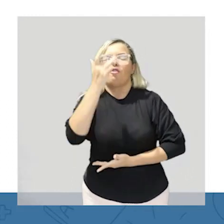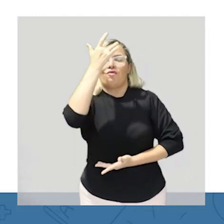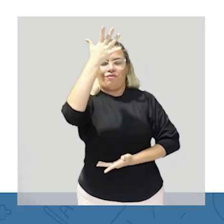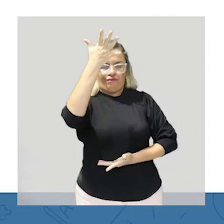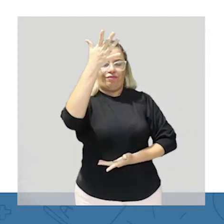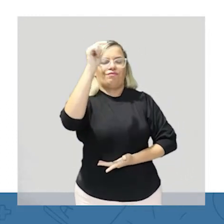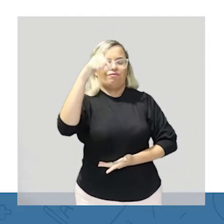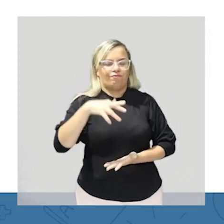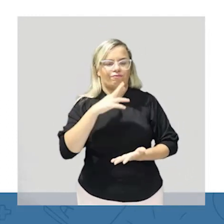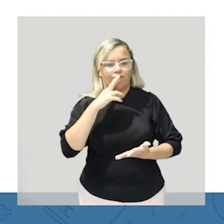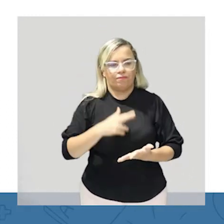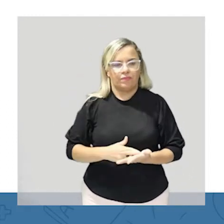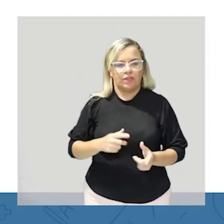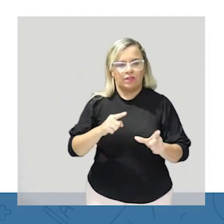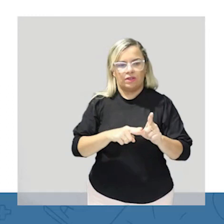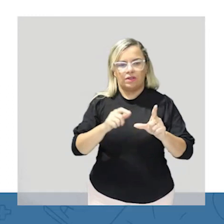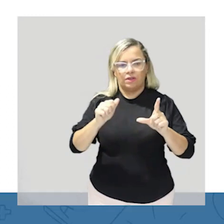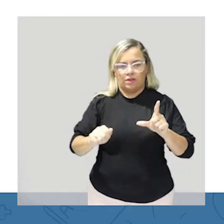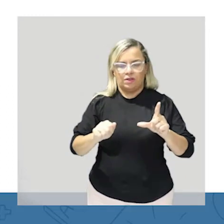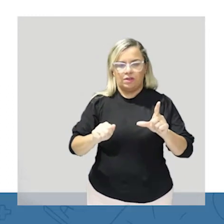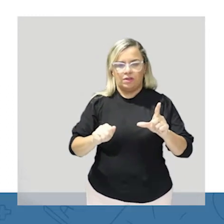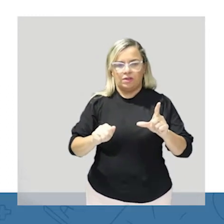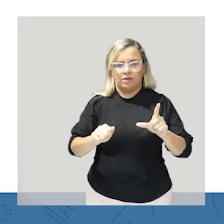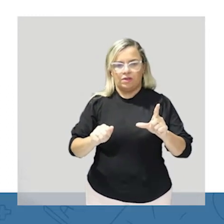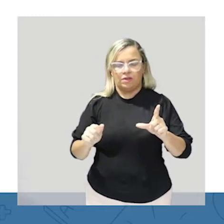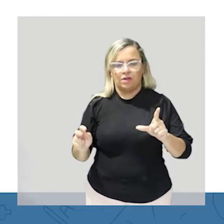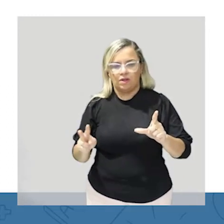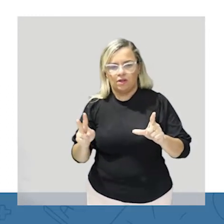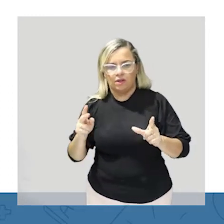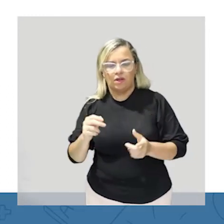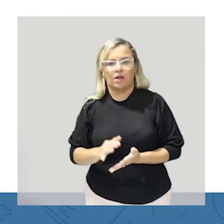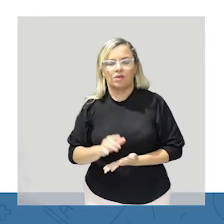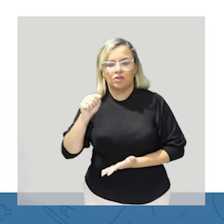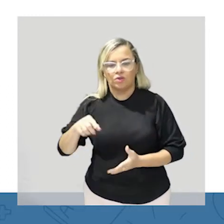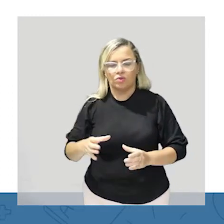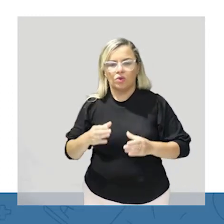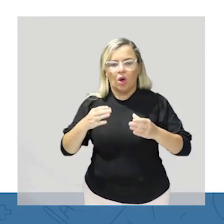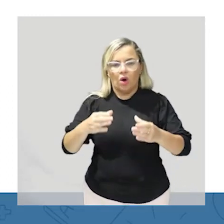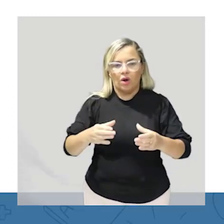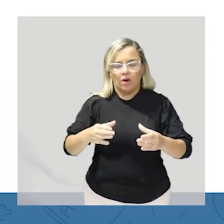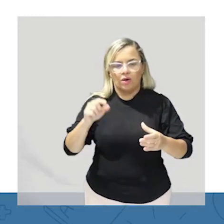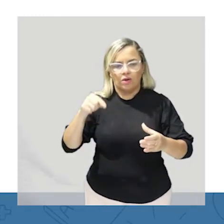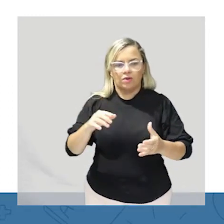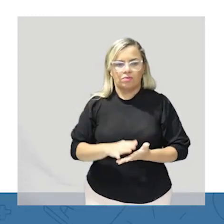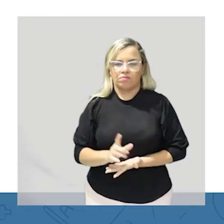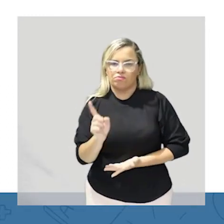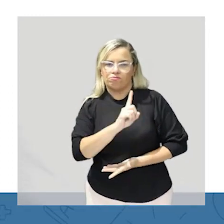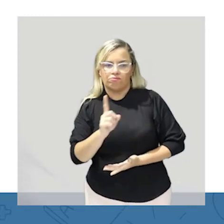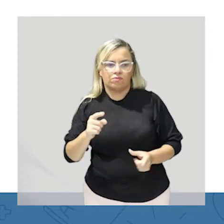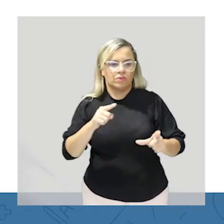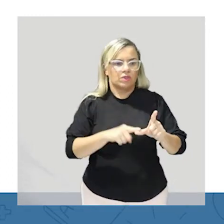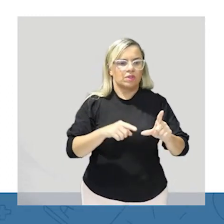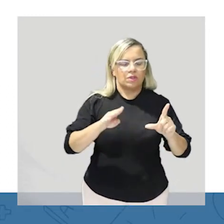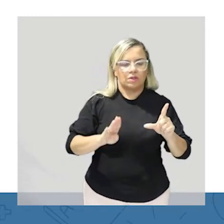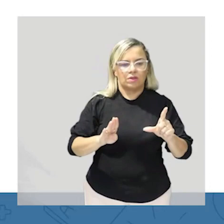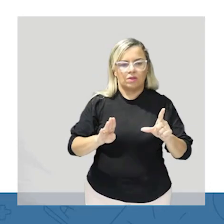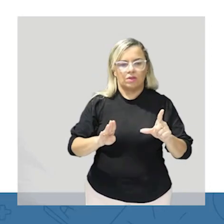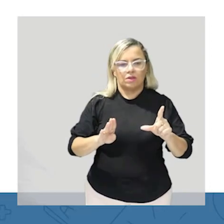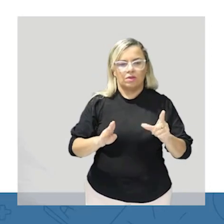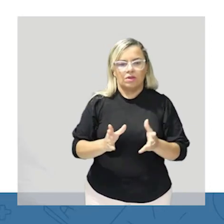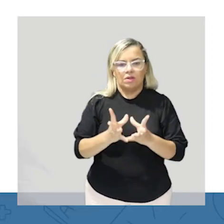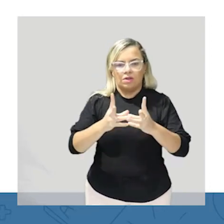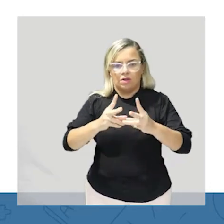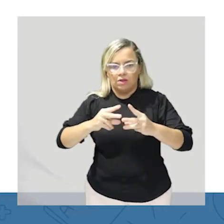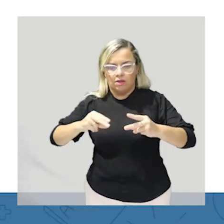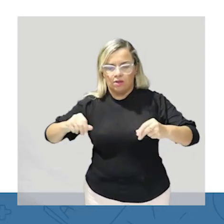a valorização do sítio urbano? É a valorização que fez aquilo ali? Não foi, né, galera? É a extinção da